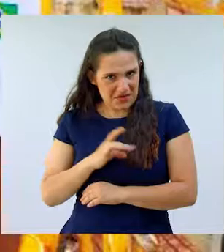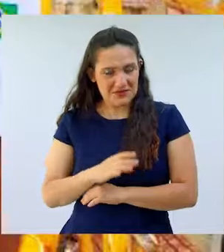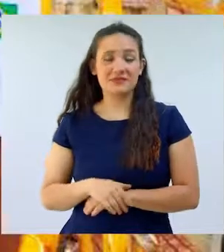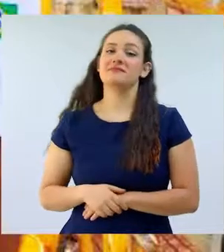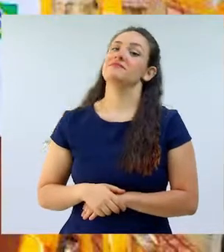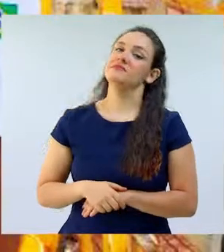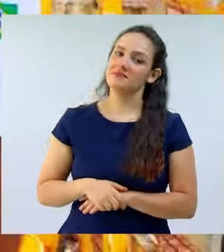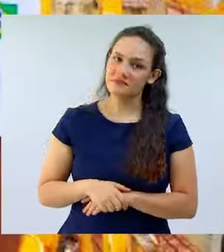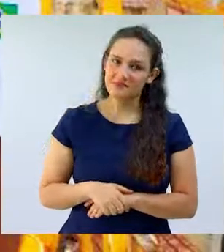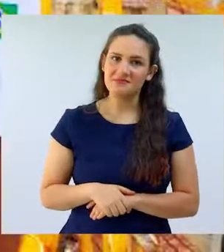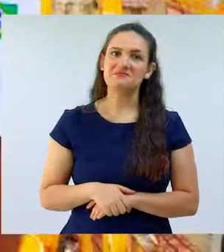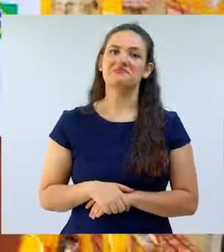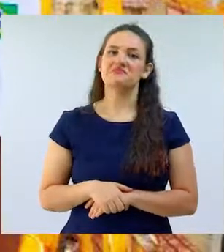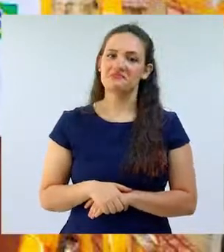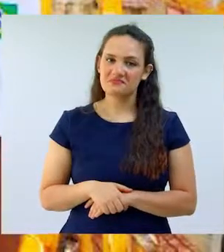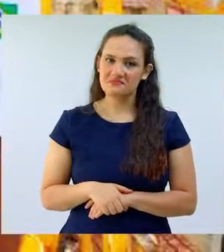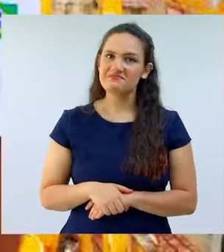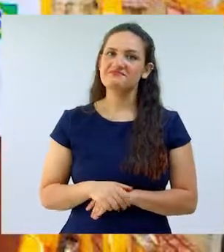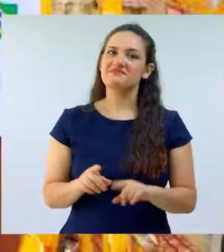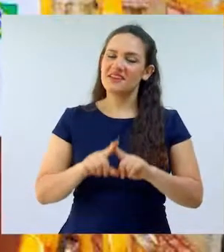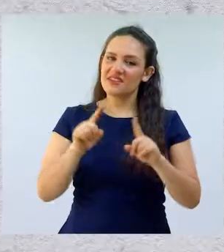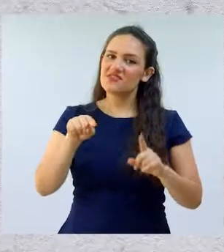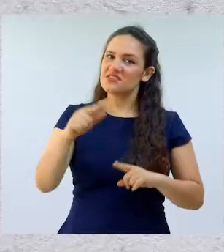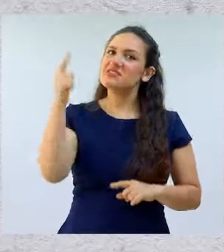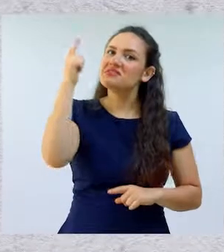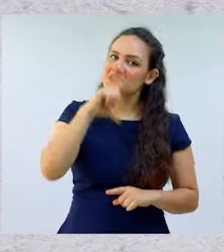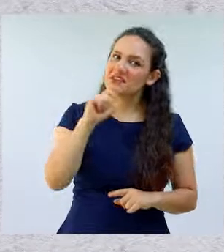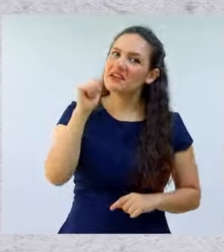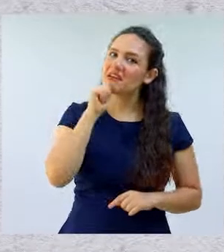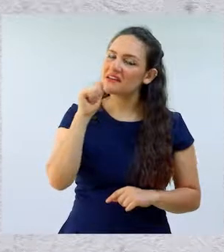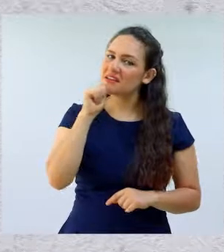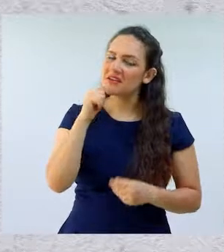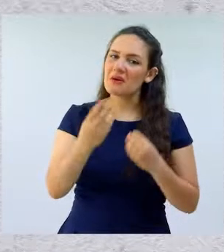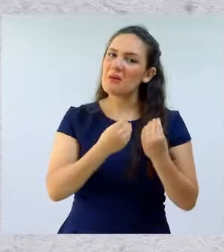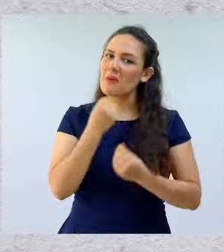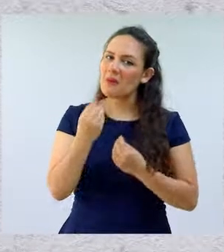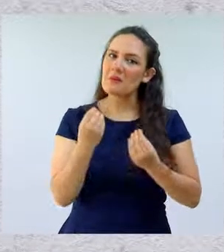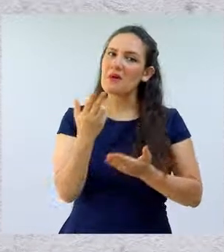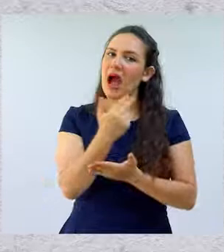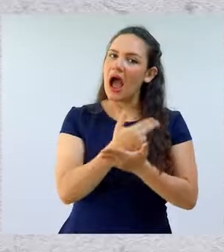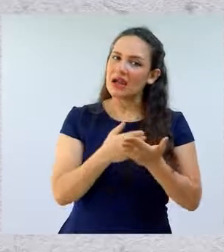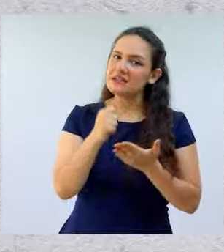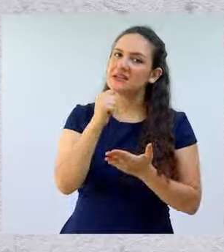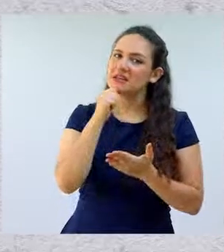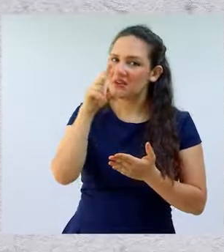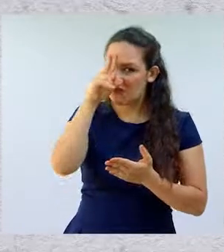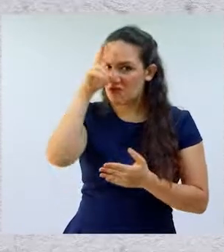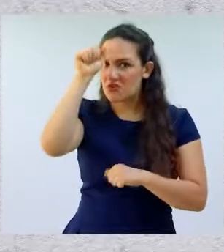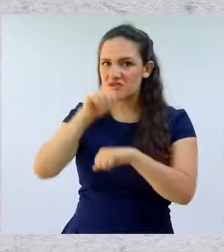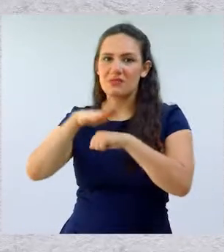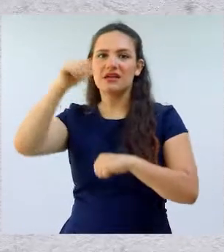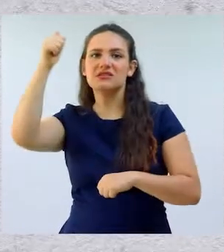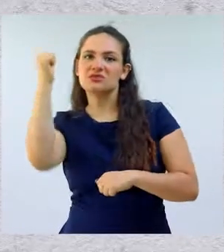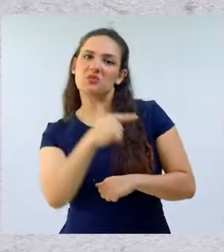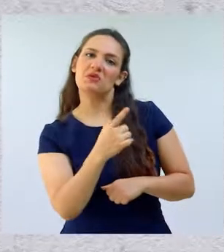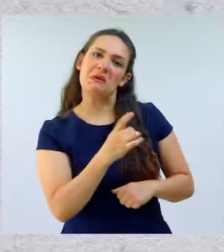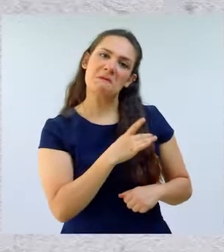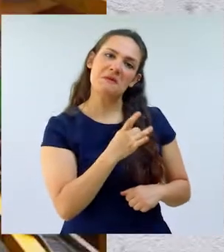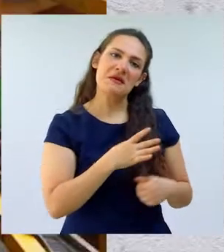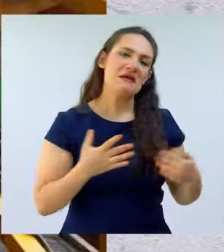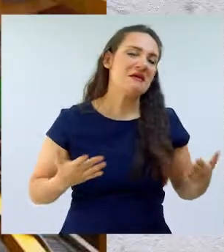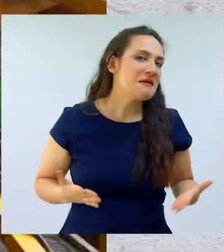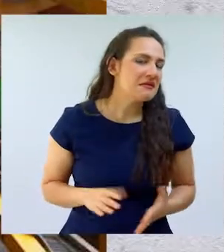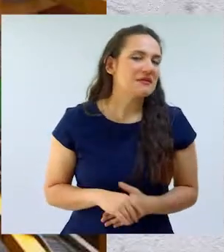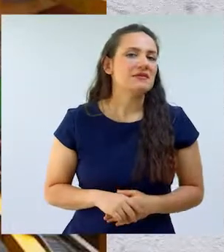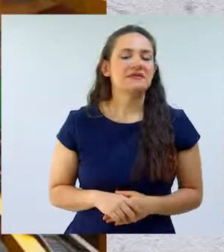eu... Cara, mas isso é mais fantástico. Aí... Que poder que tem a arte. Eu fico imaginando, né, hoje em dia,